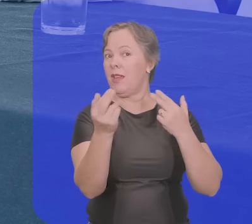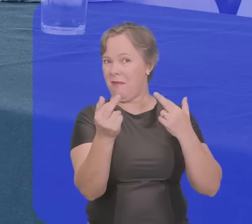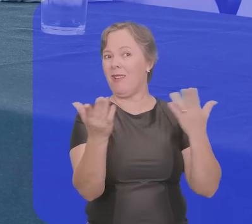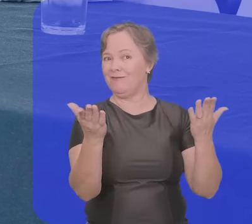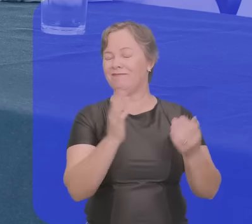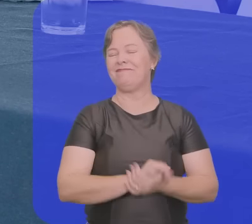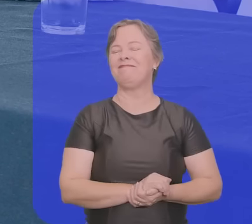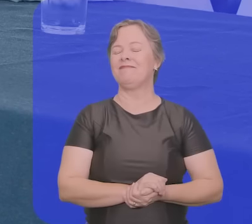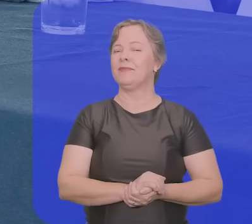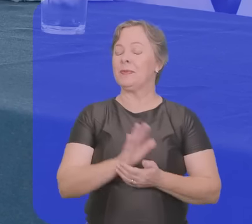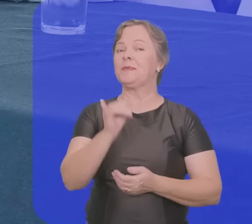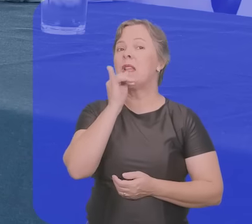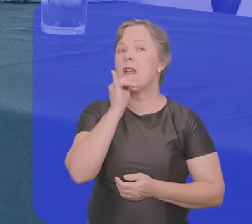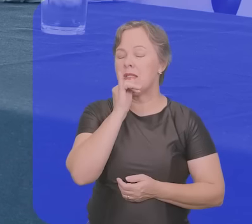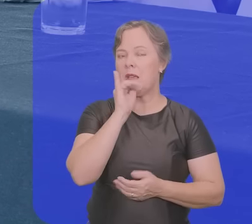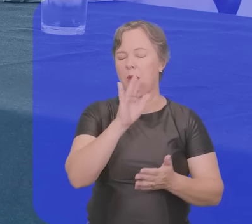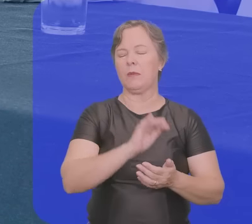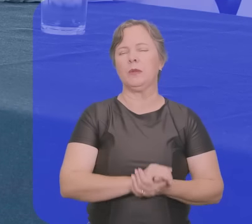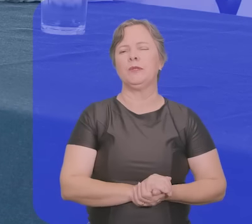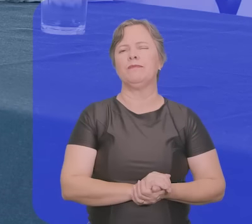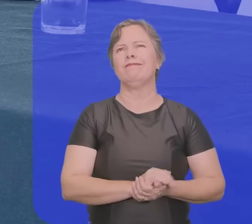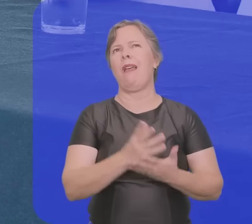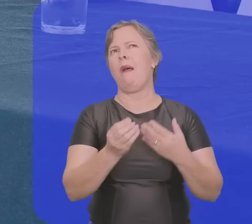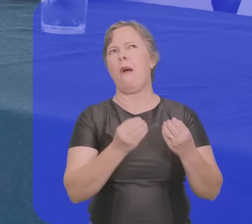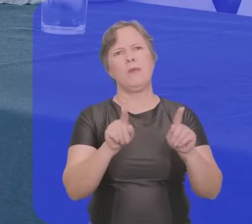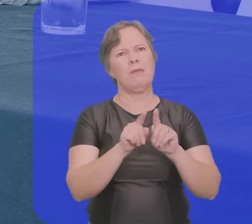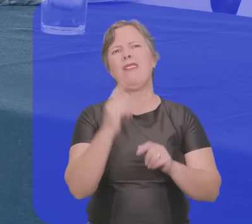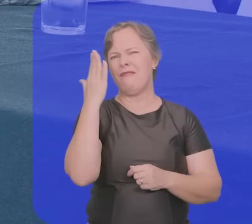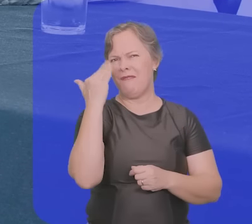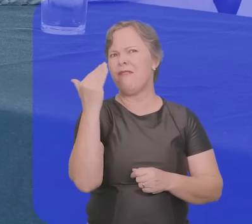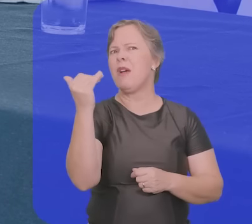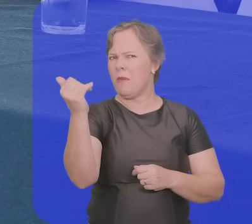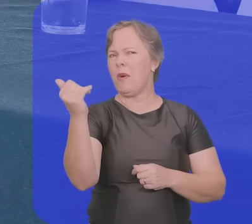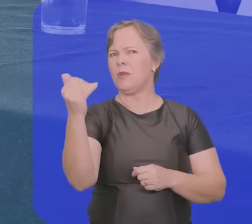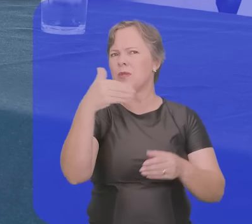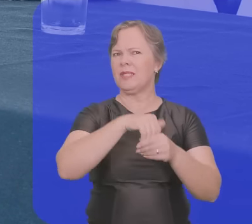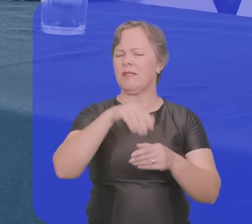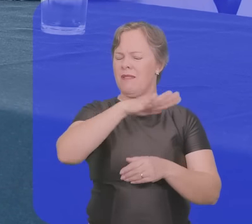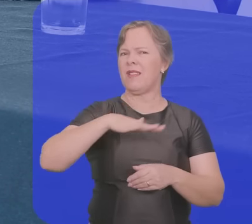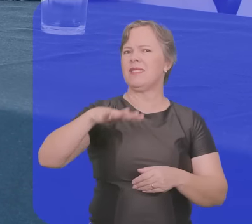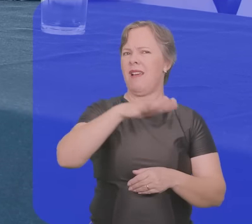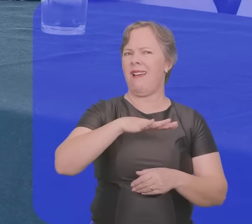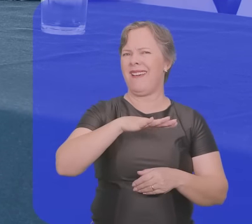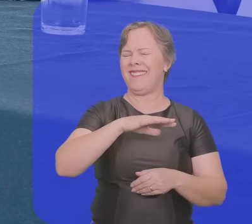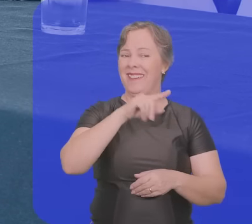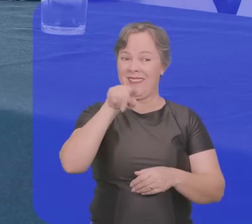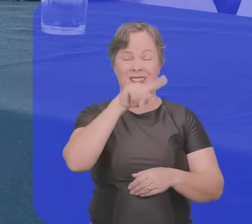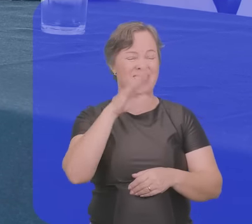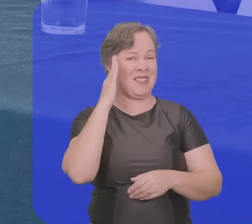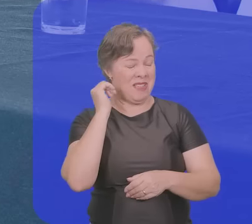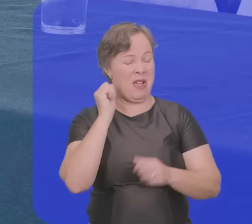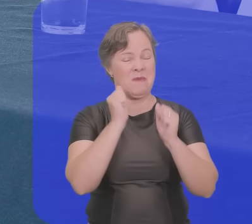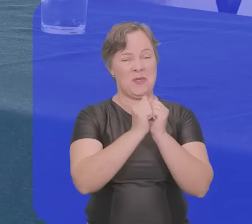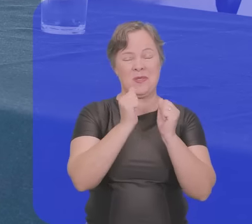bruta e até a própria extração de petróleo envolve um domínio técnico muito grande para extrair o petróleo,